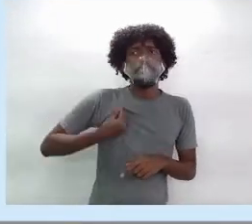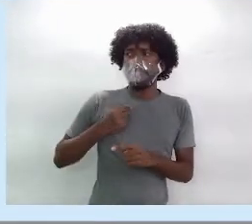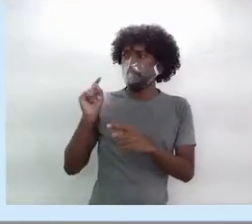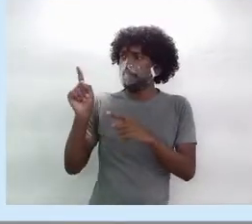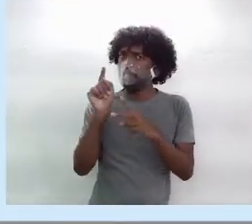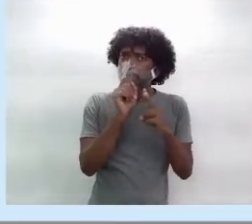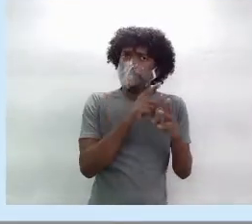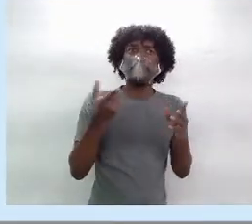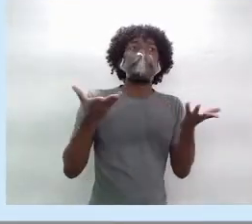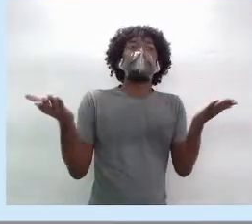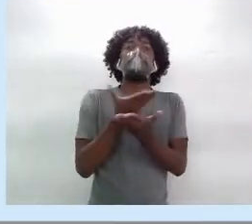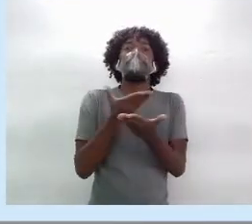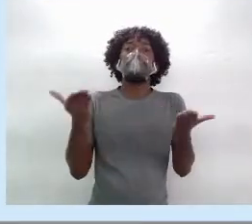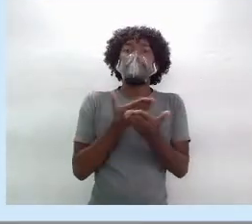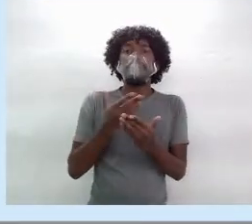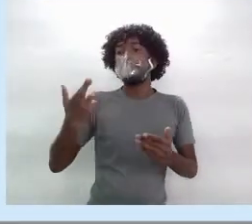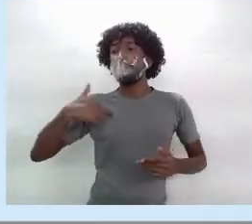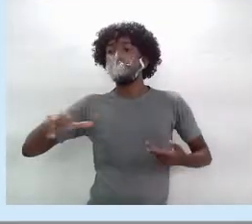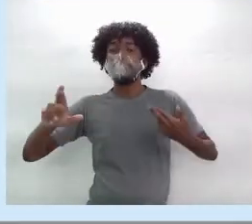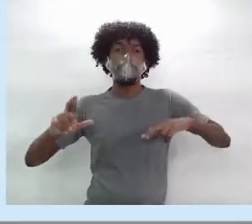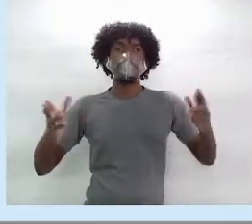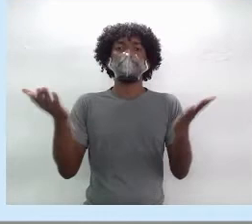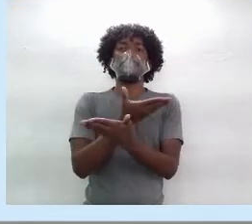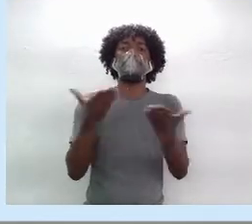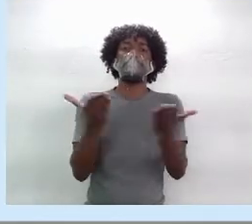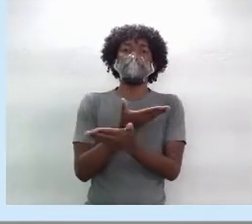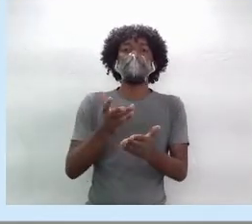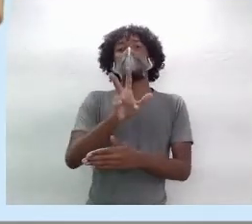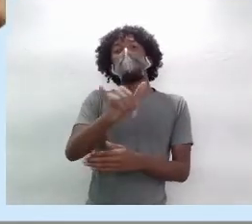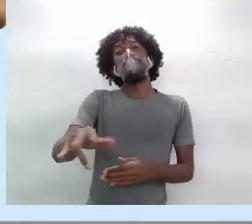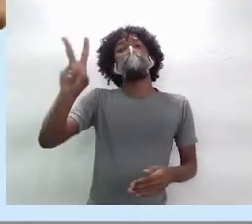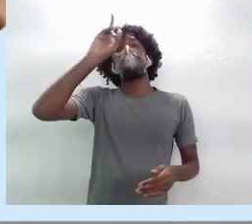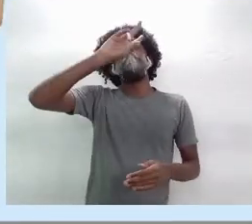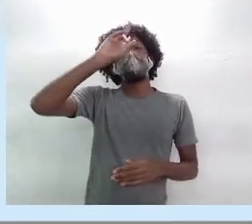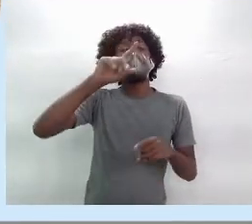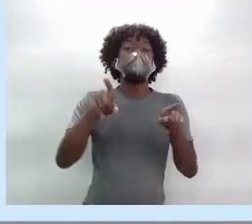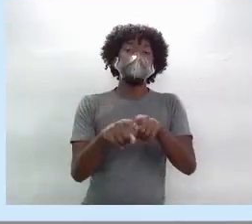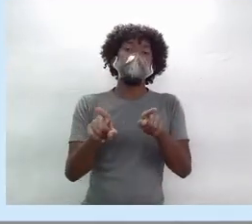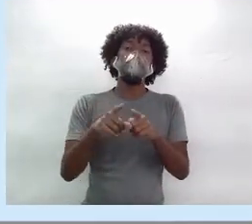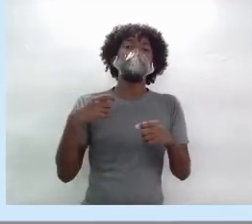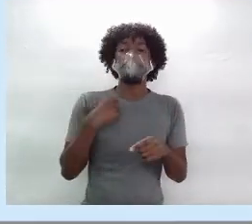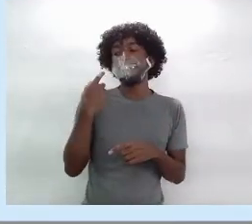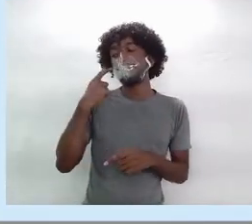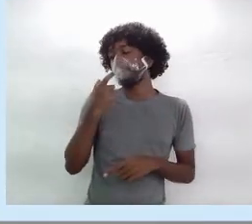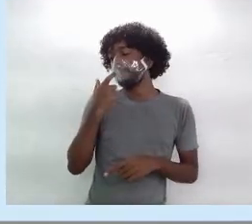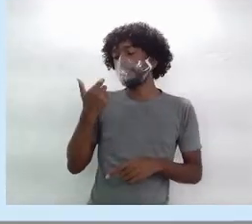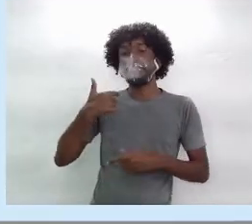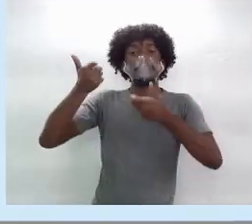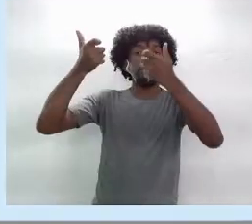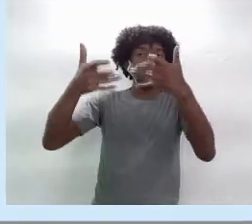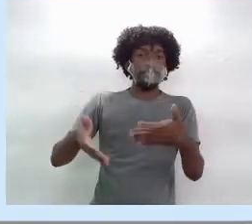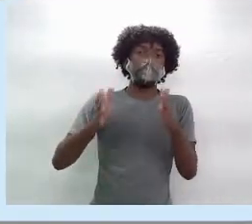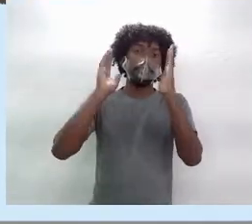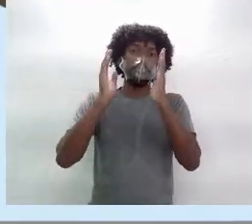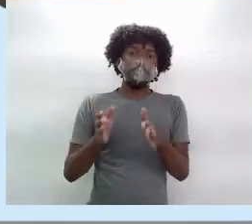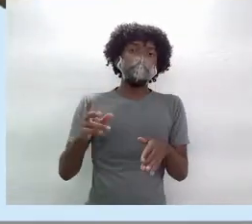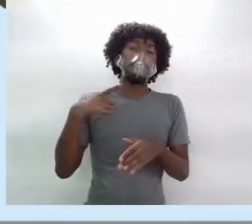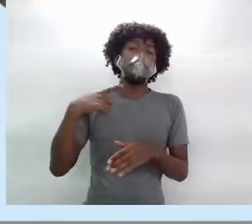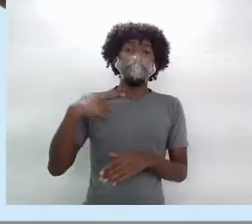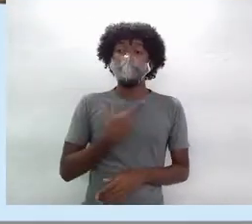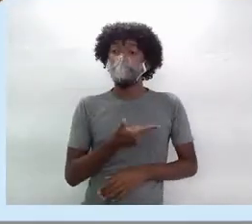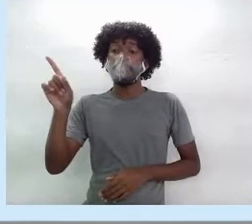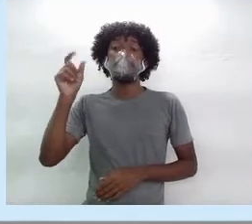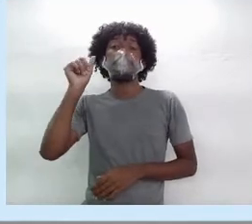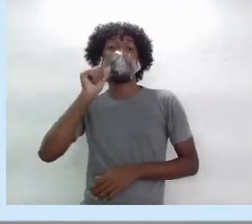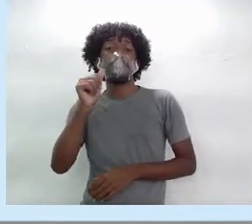diálogo interreligioso, que vai justamente lembrar o que eu acabei de falar. Não existe uma tradição religiosa melhor